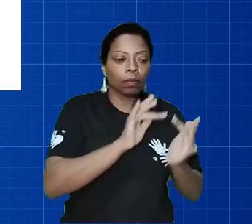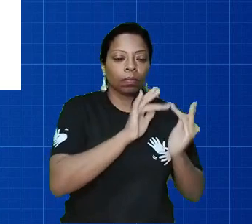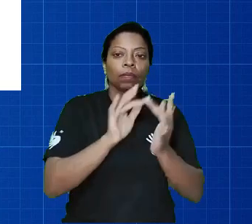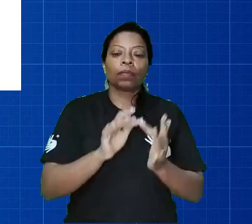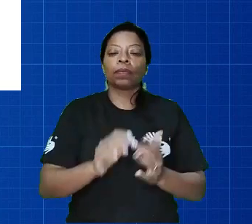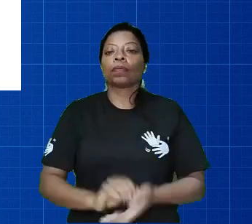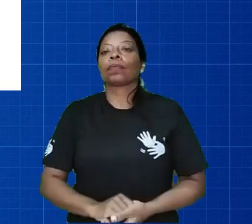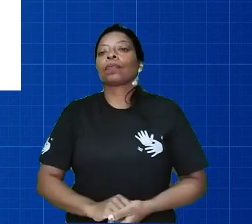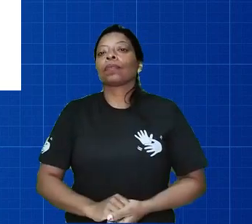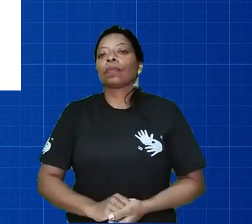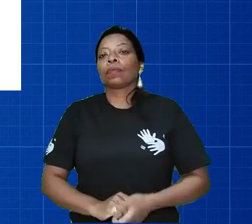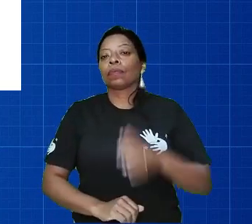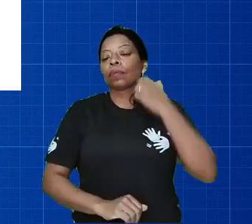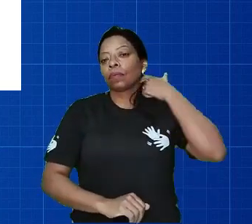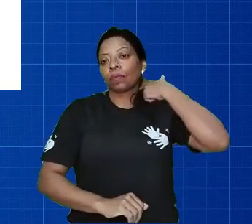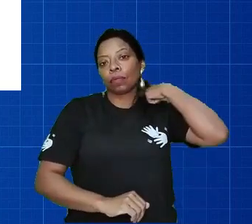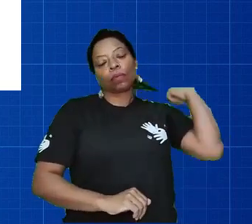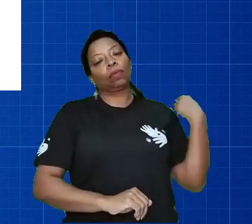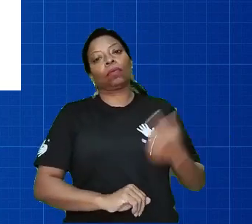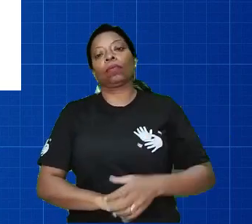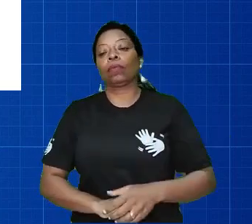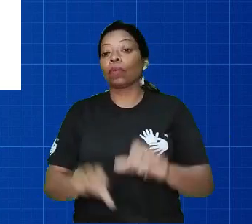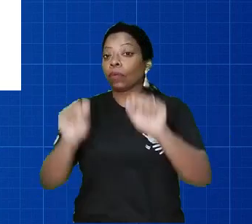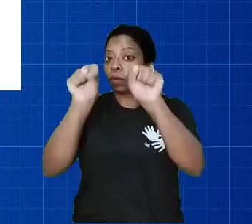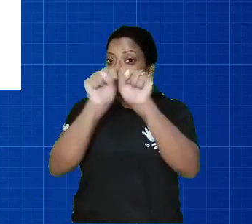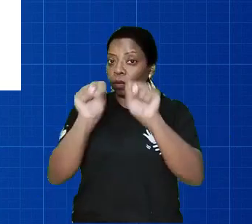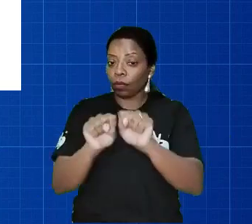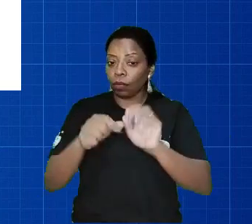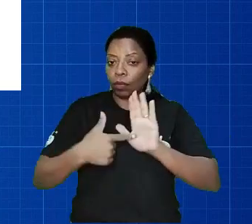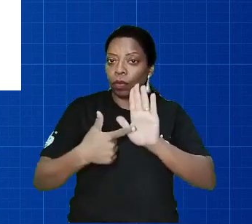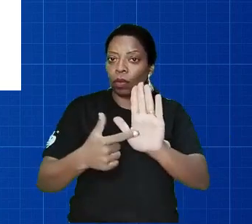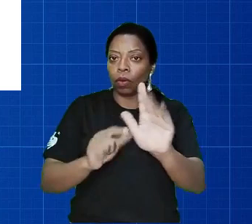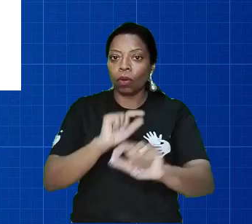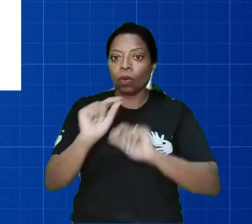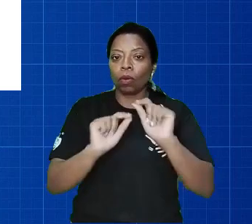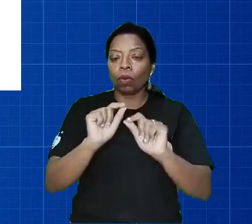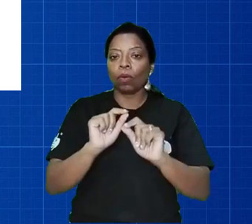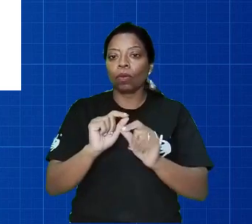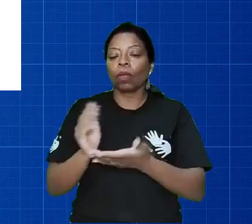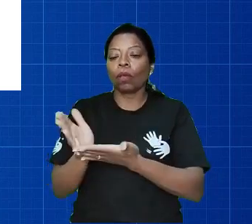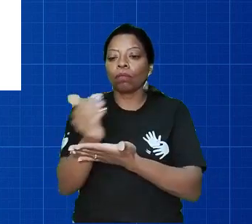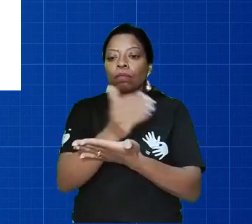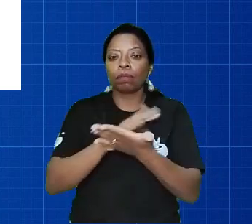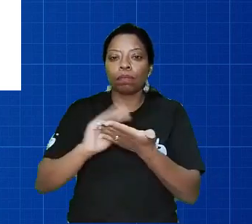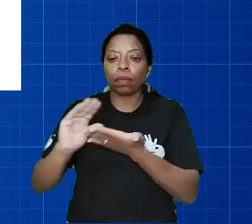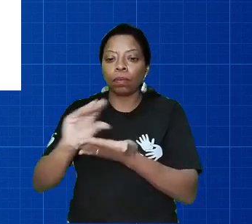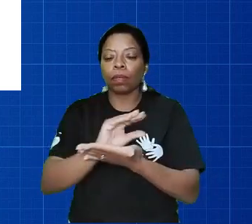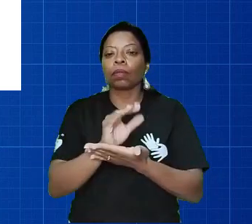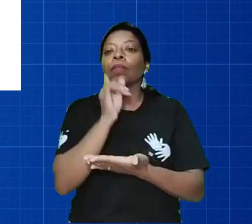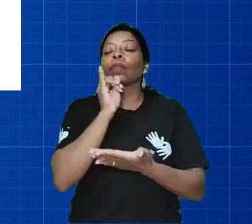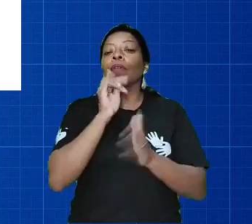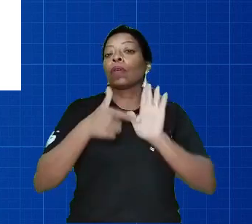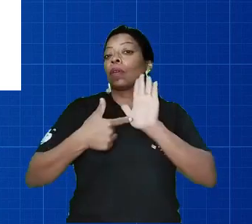Então, neste sistema que são informados os dados da escolha do